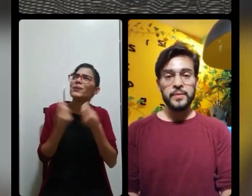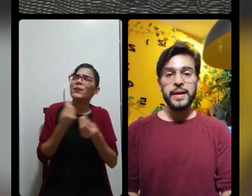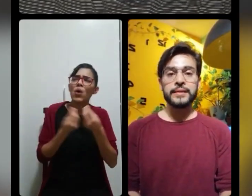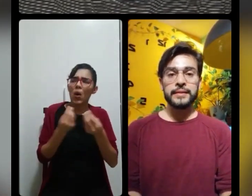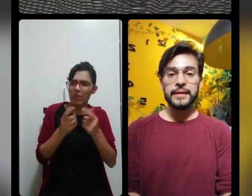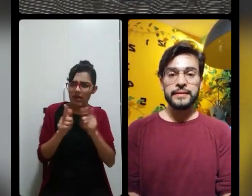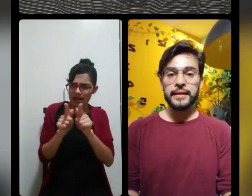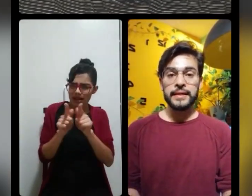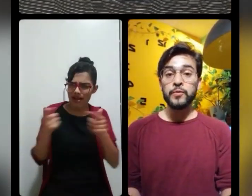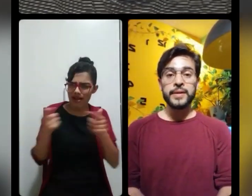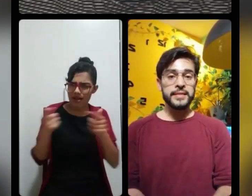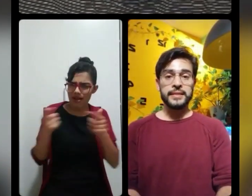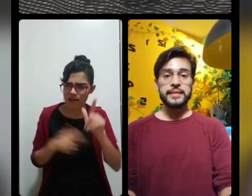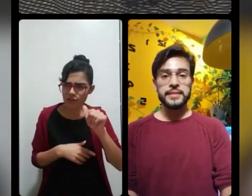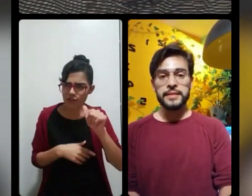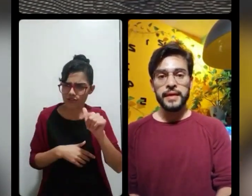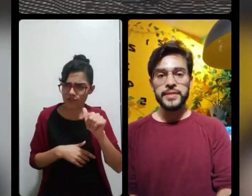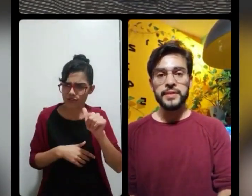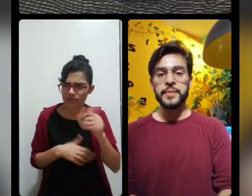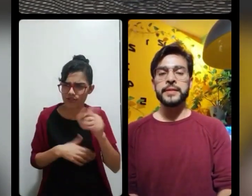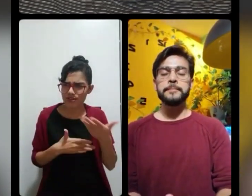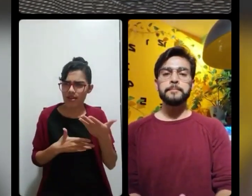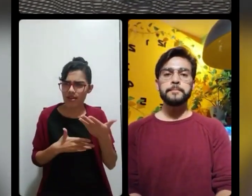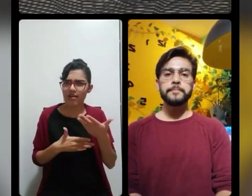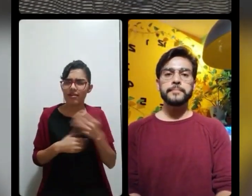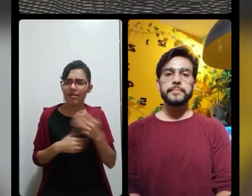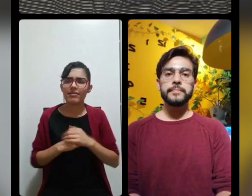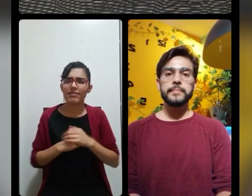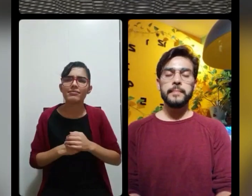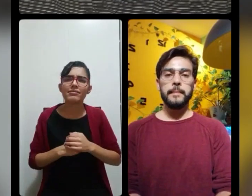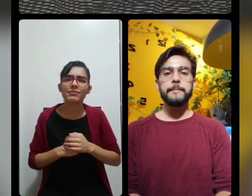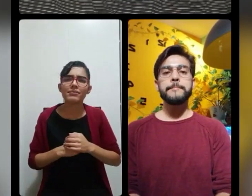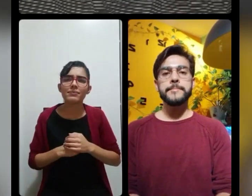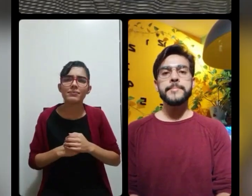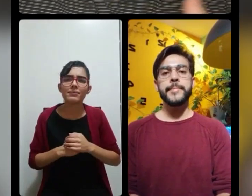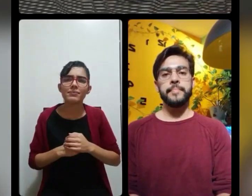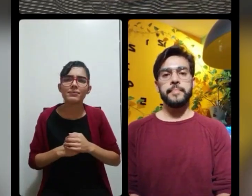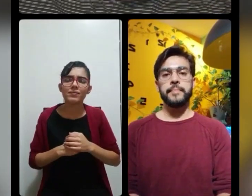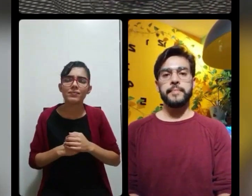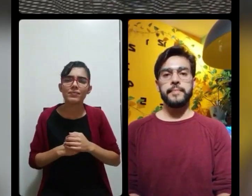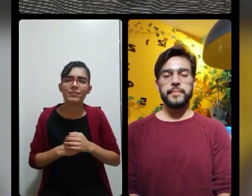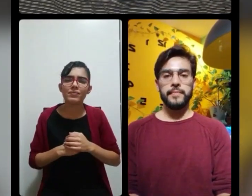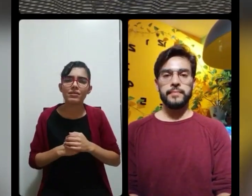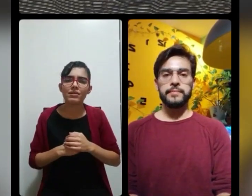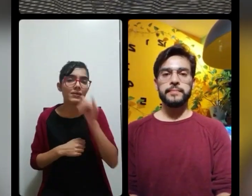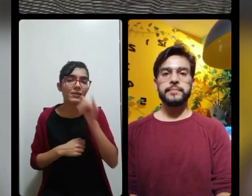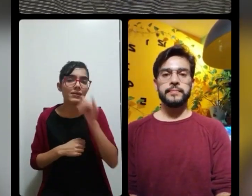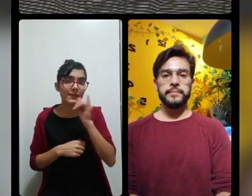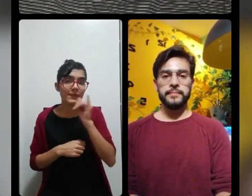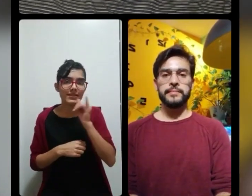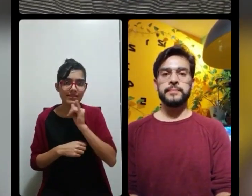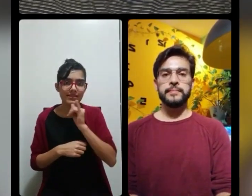Existe uma gramática da língua brasileira. Do ponto de vista oral, para um professor dar uma aula